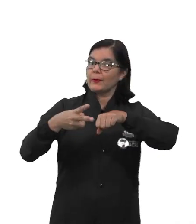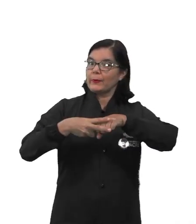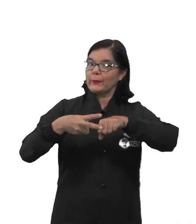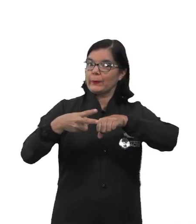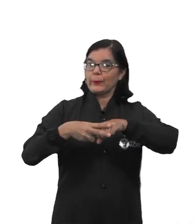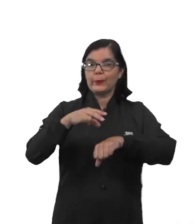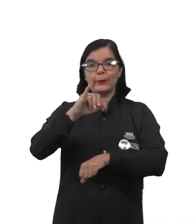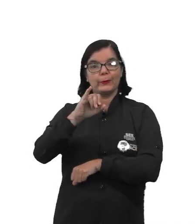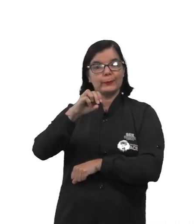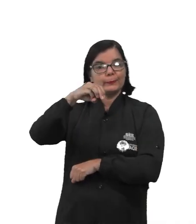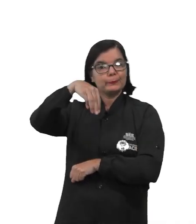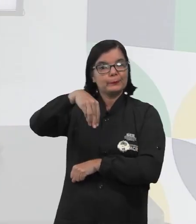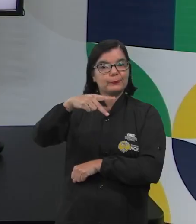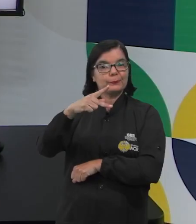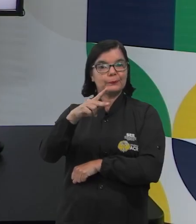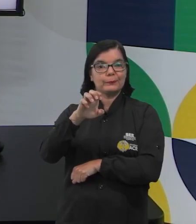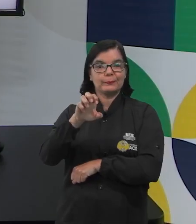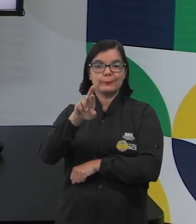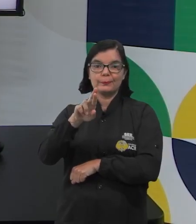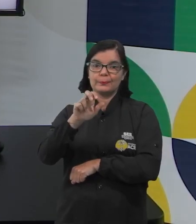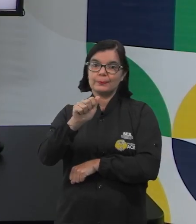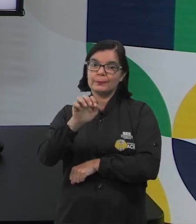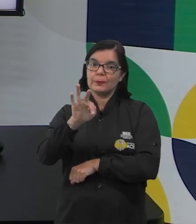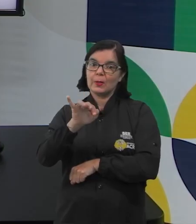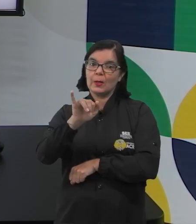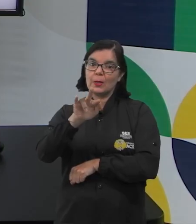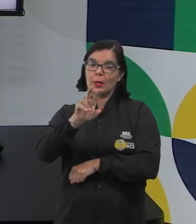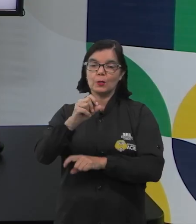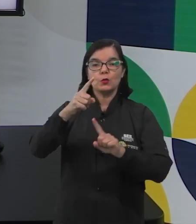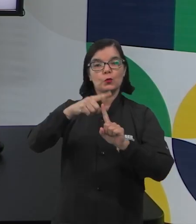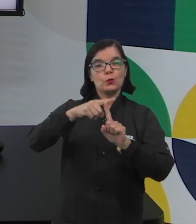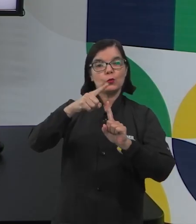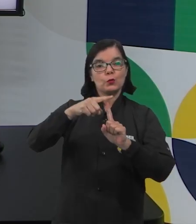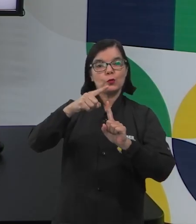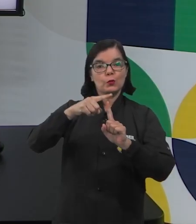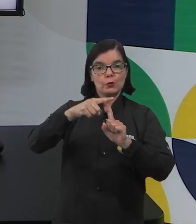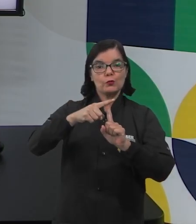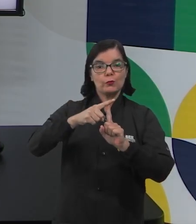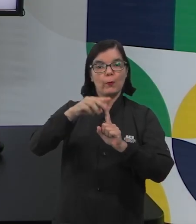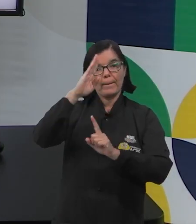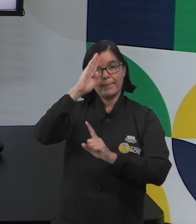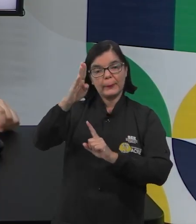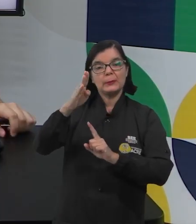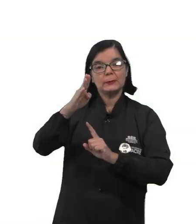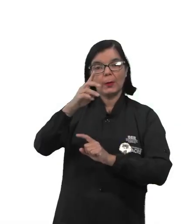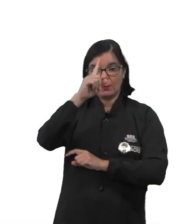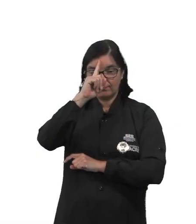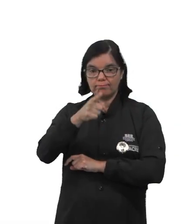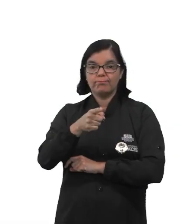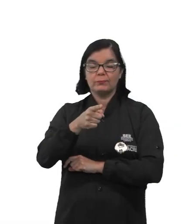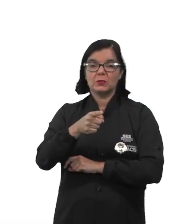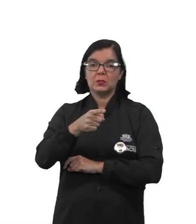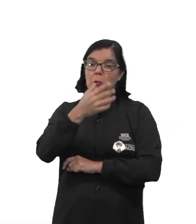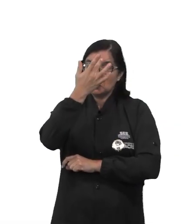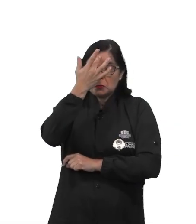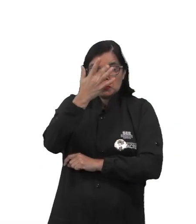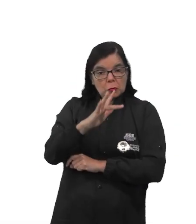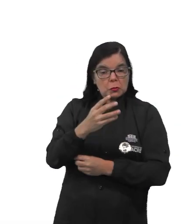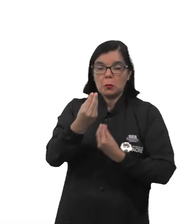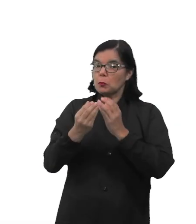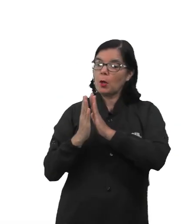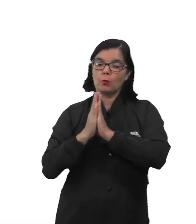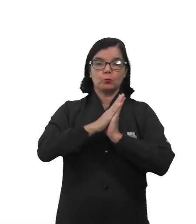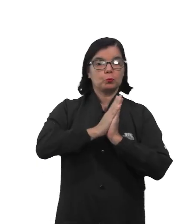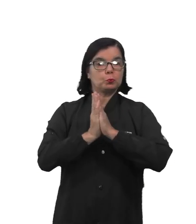Verbos no imperativo. Qual que é a tipologia que tem característica principal? Verbo no imperativo. Vamos lá. Então, mesmo que eu não saiba o que é uma